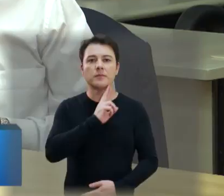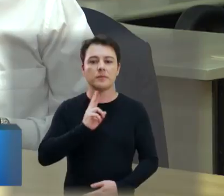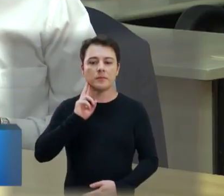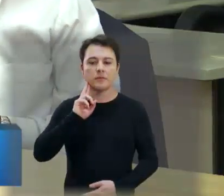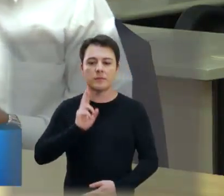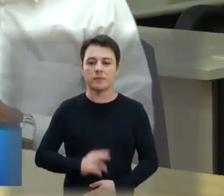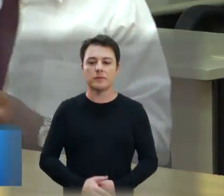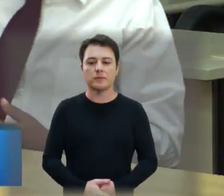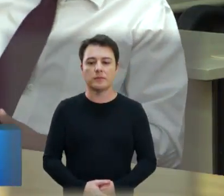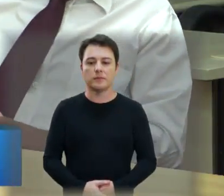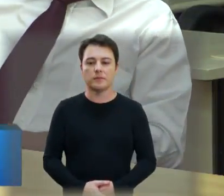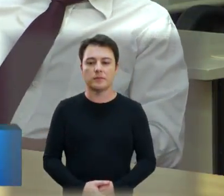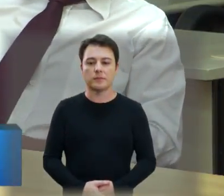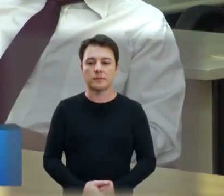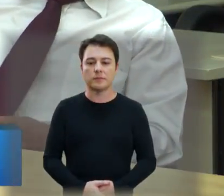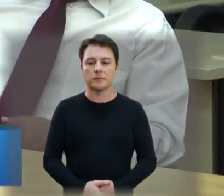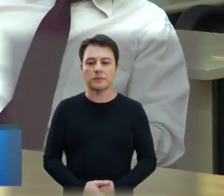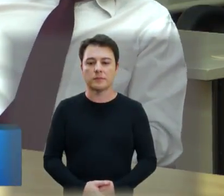Mendes.